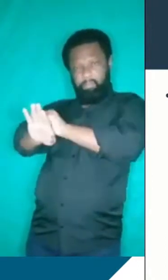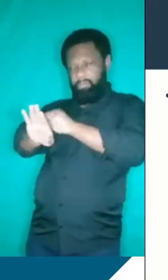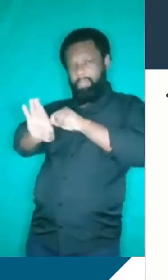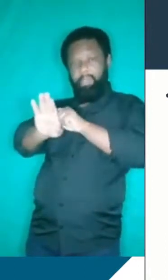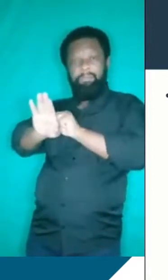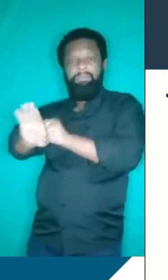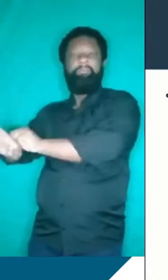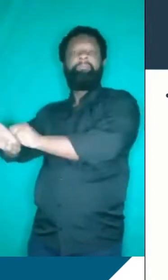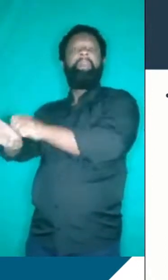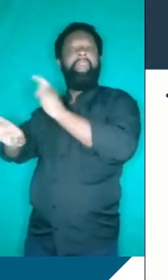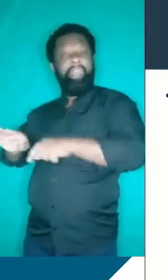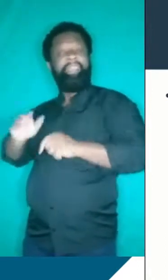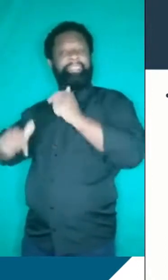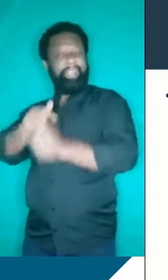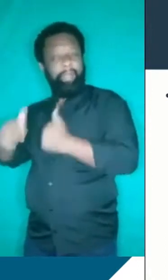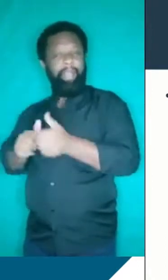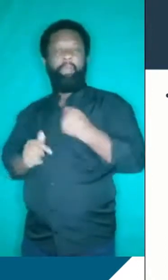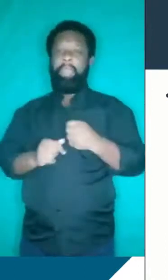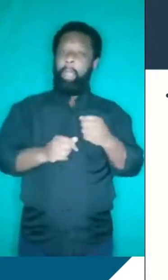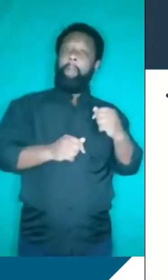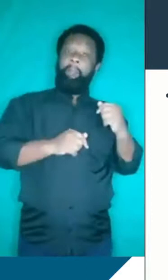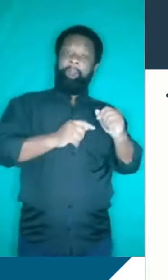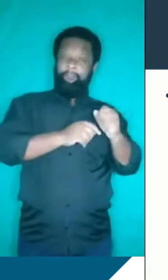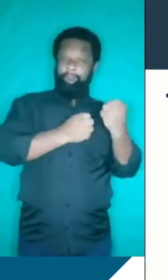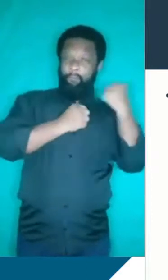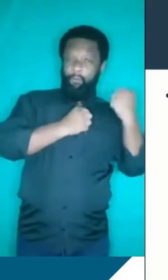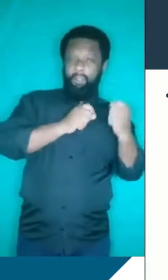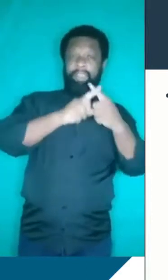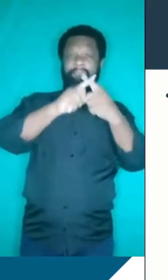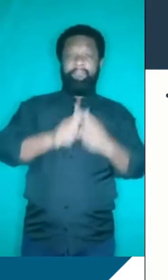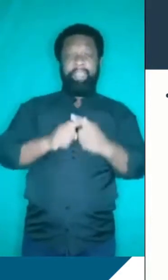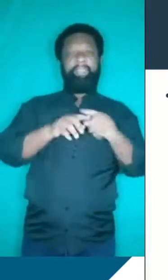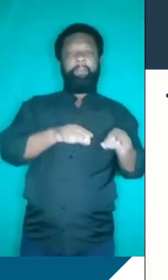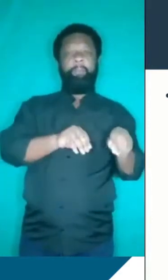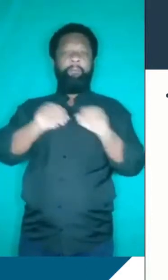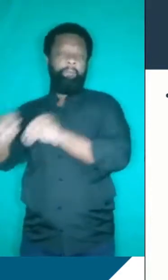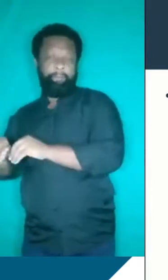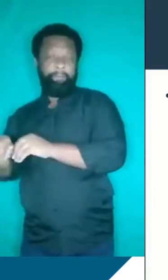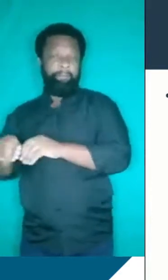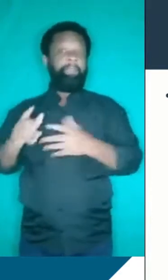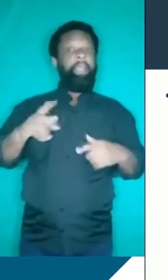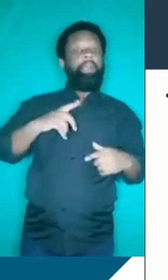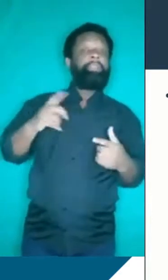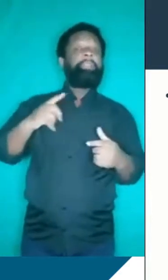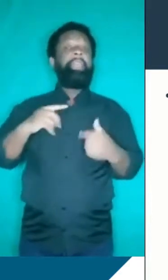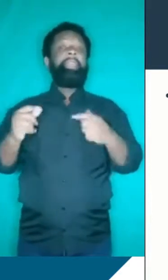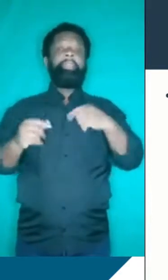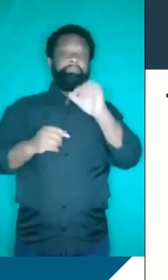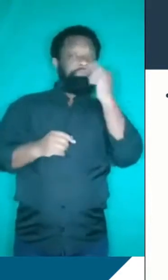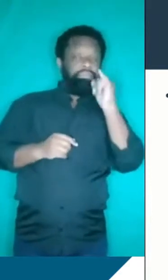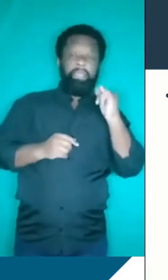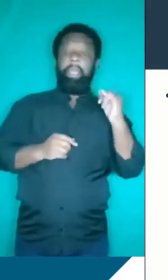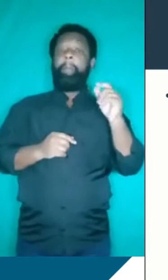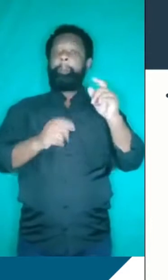aí você realiza um trabalho. Trabalho é o produto força vezes o deslocamento. Então, a energia é a capacidade de realizar trabalho. No caso aí, a energia